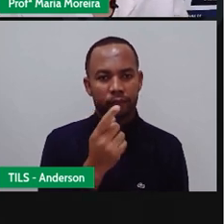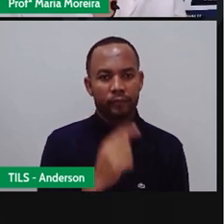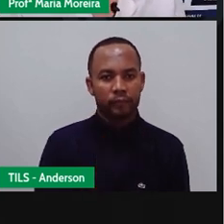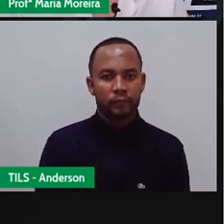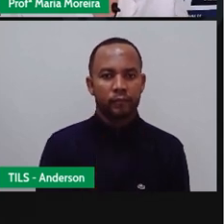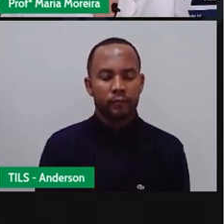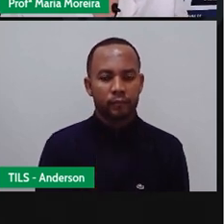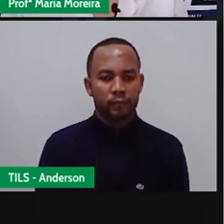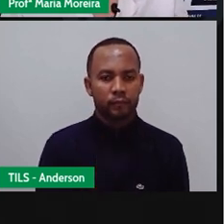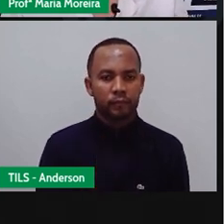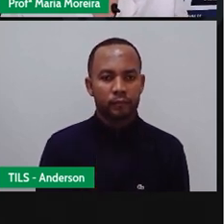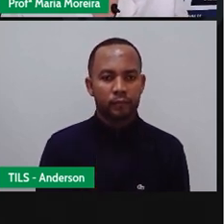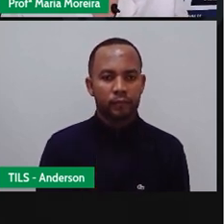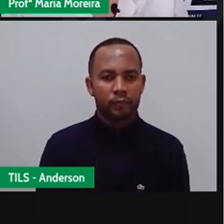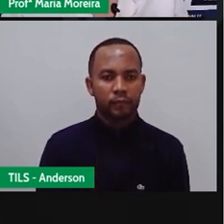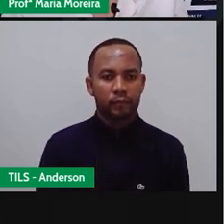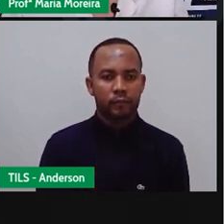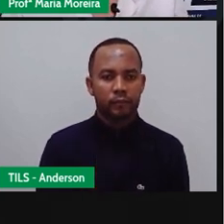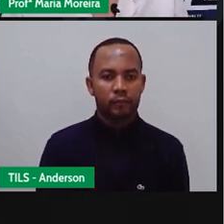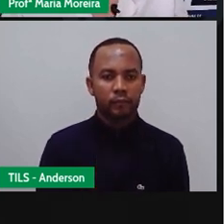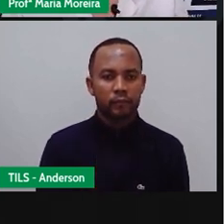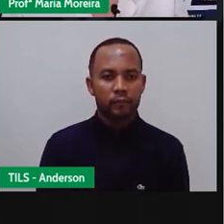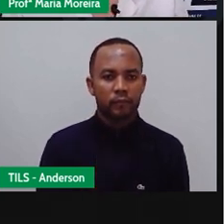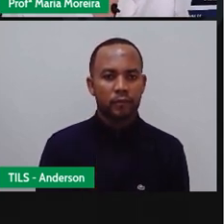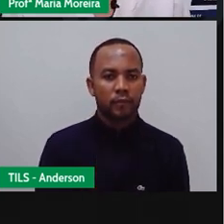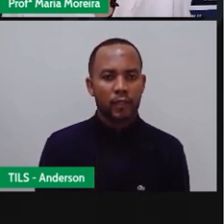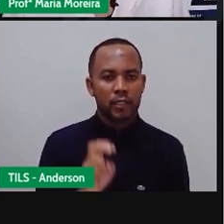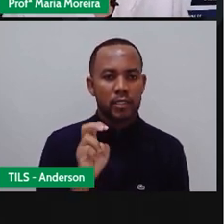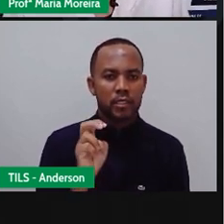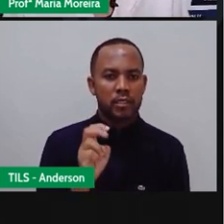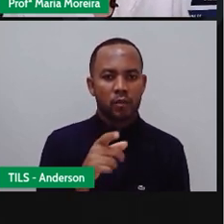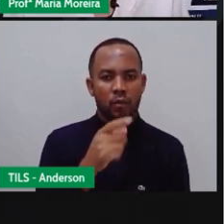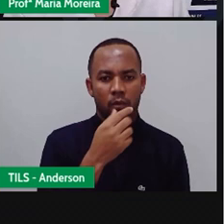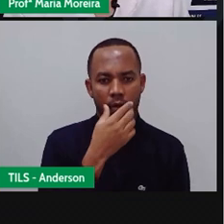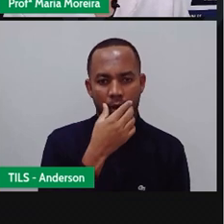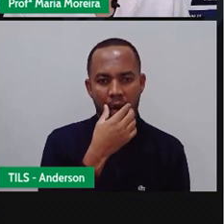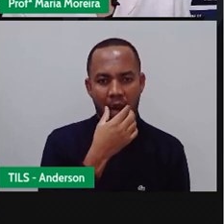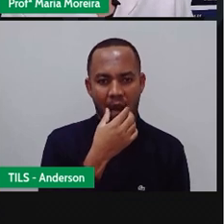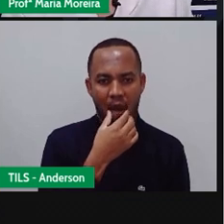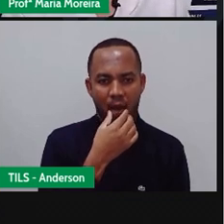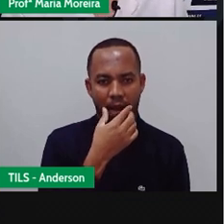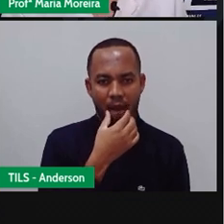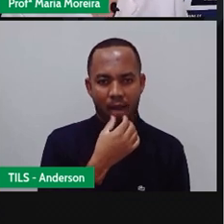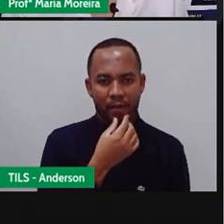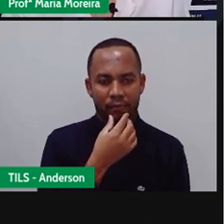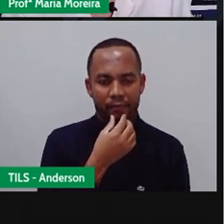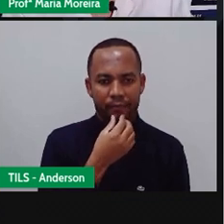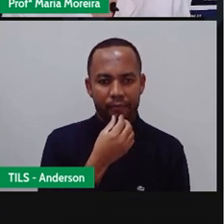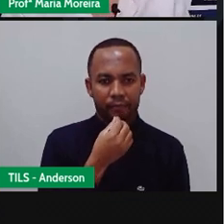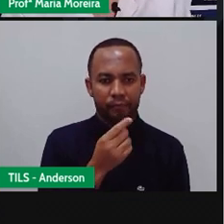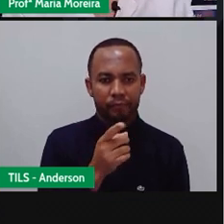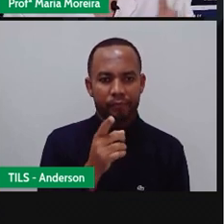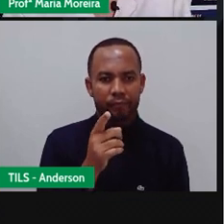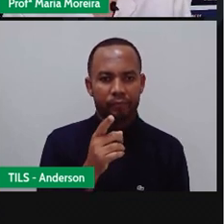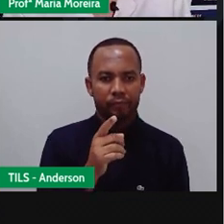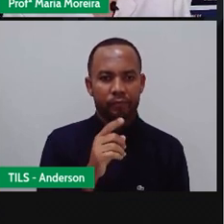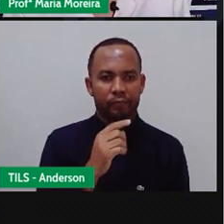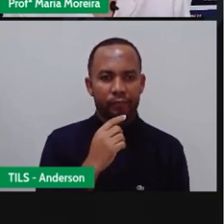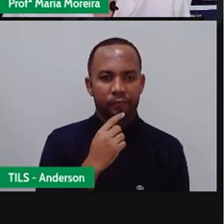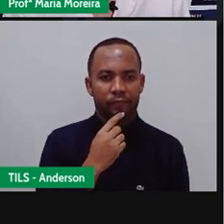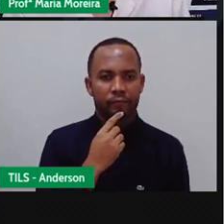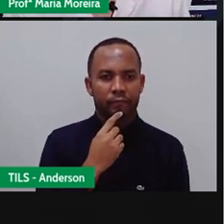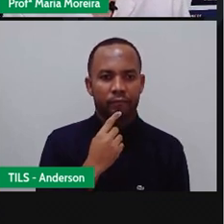próximo número que eu tenho é o que as minhas dezenas é isso cinco e centenas ó é o